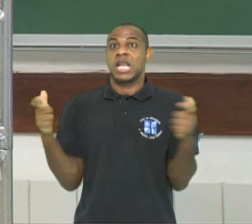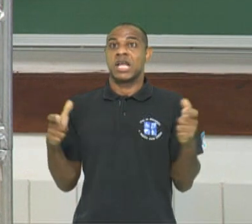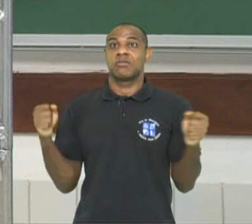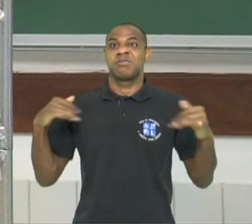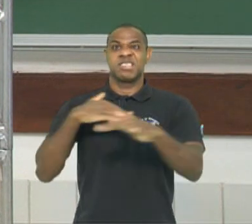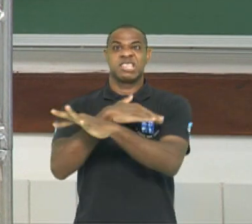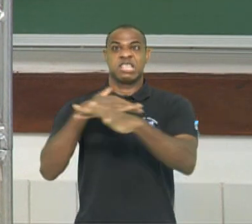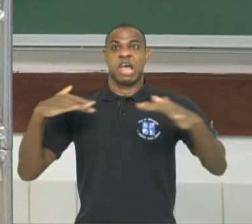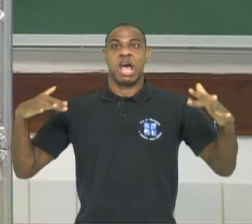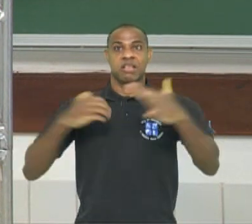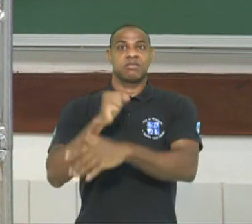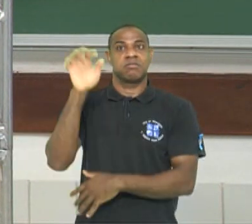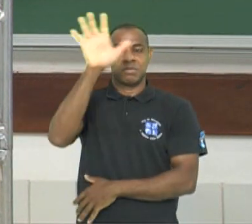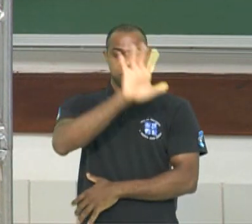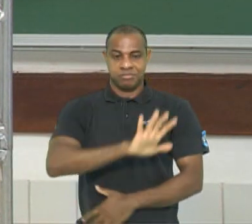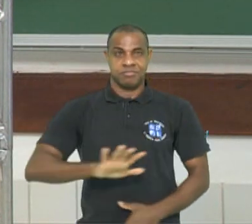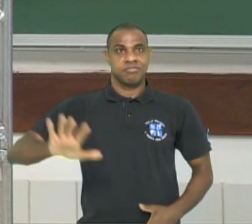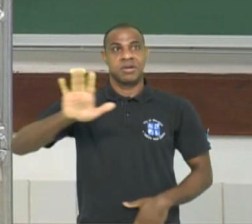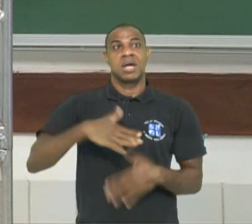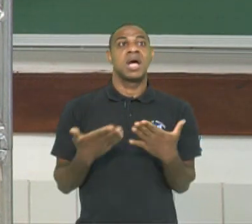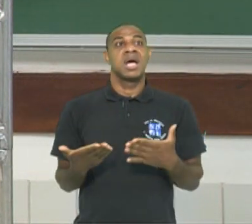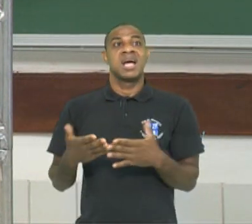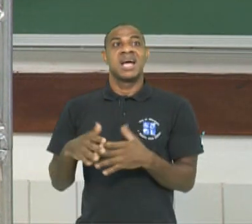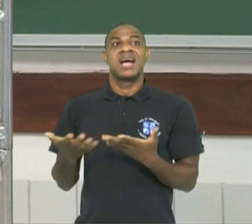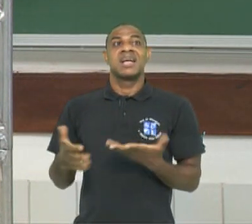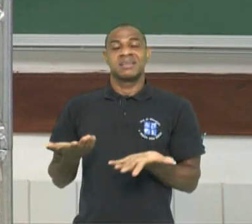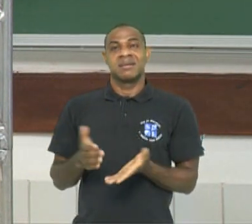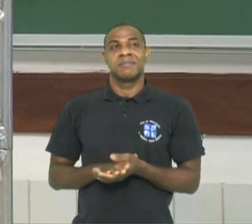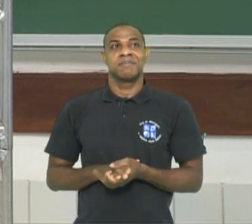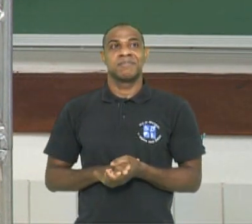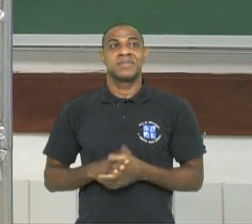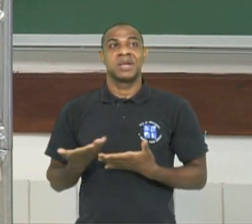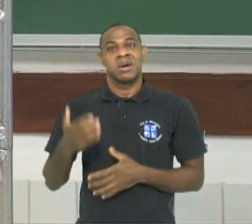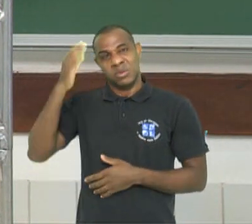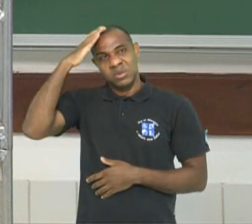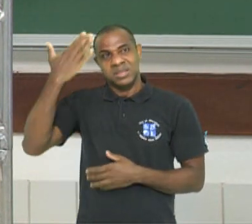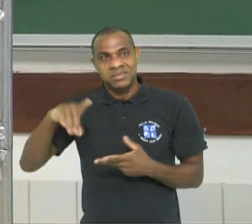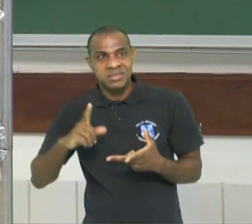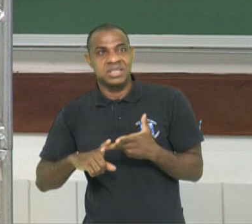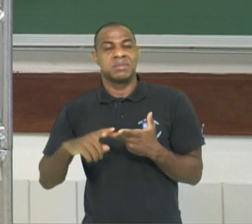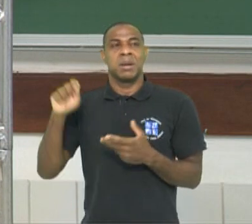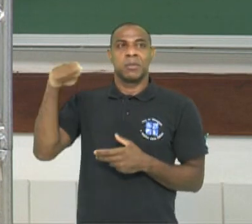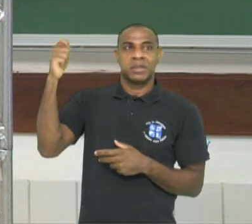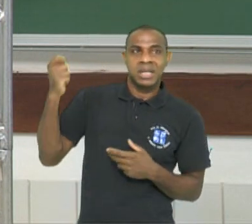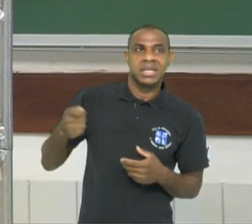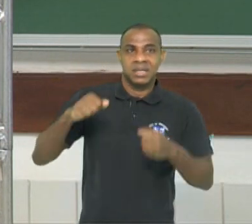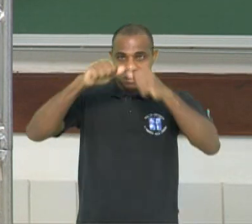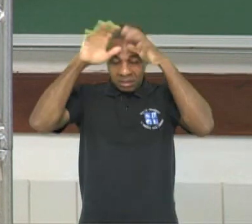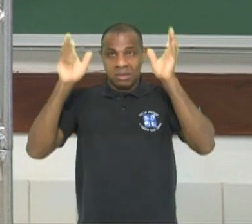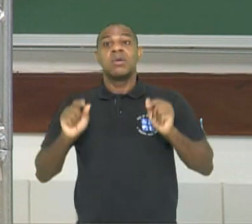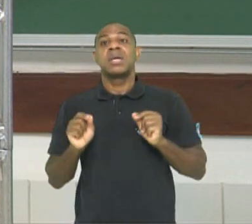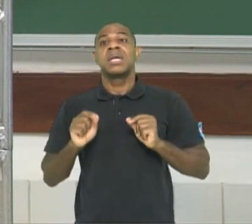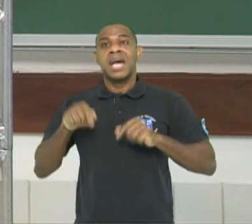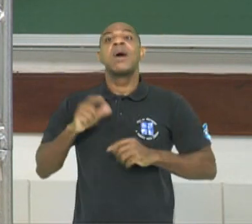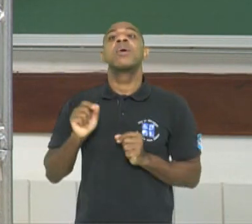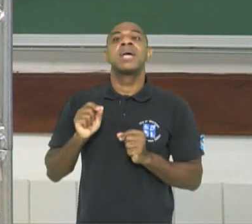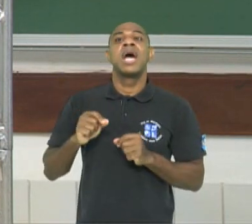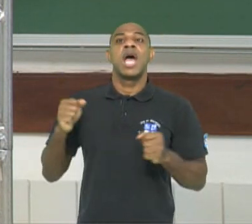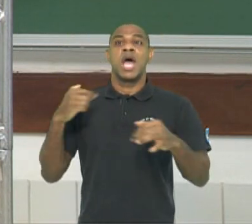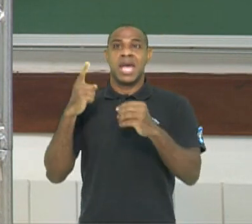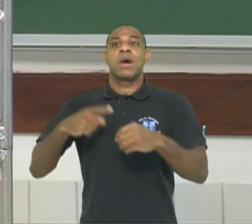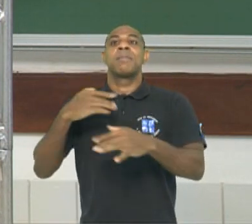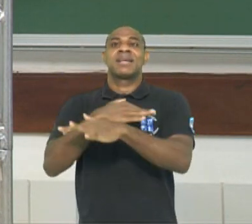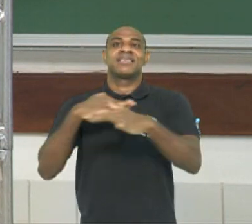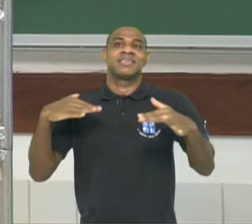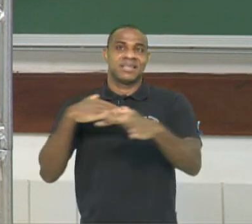nacional. As outras cidades que estão aqui, elas são classificadas como metrópoles. Curitiba é uma